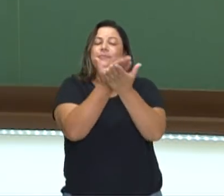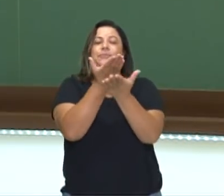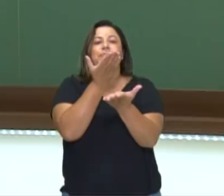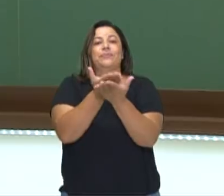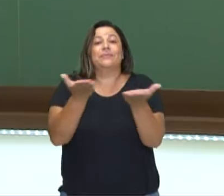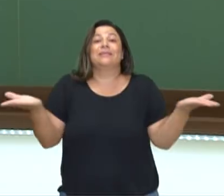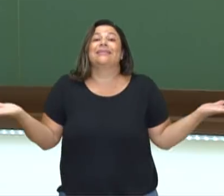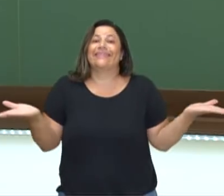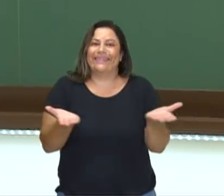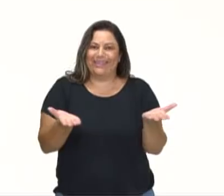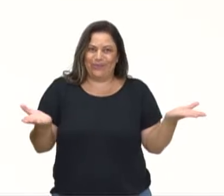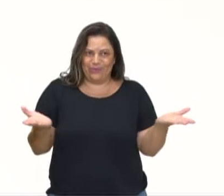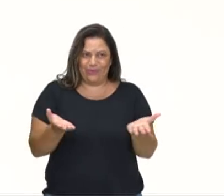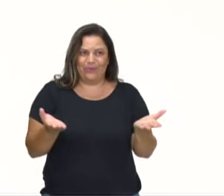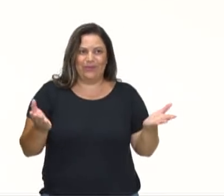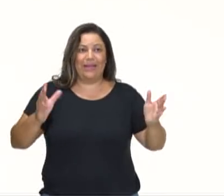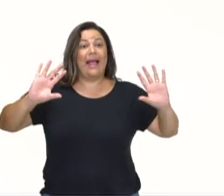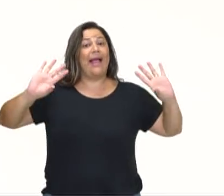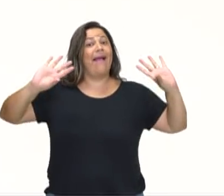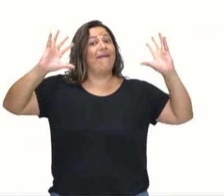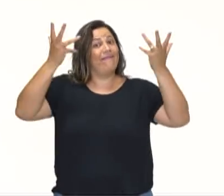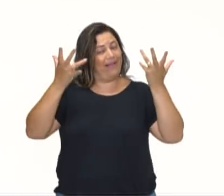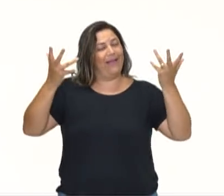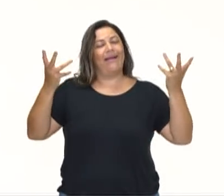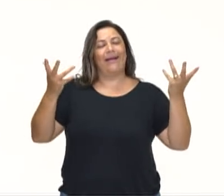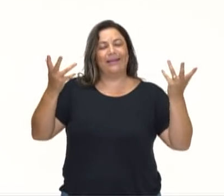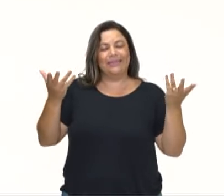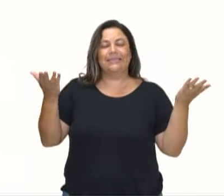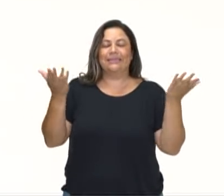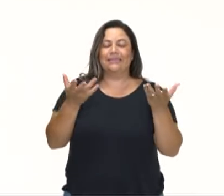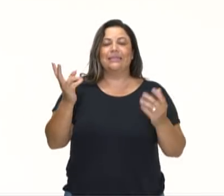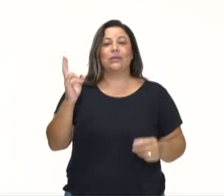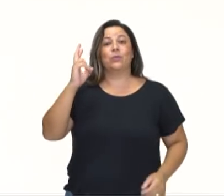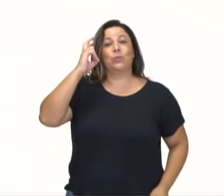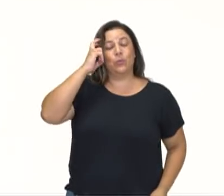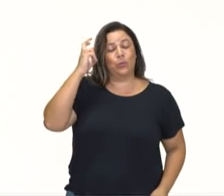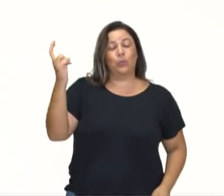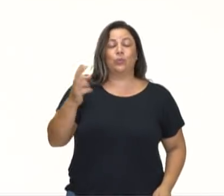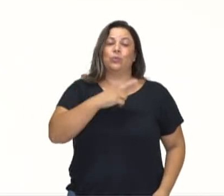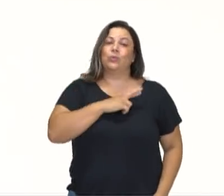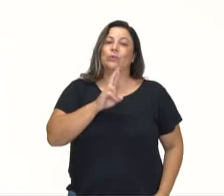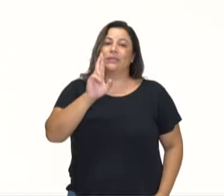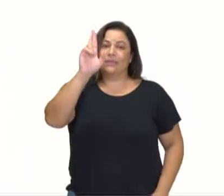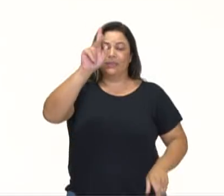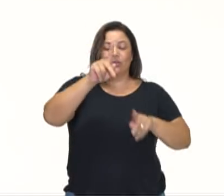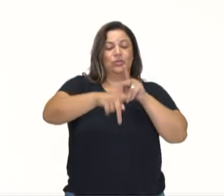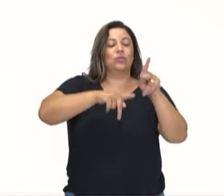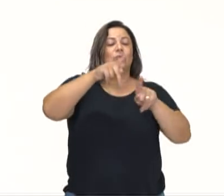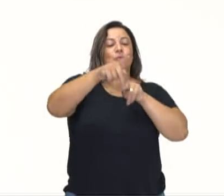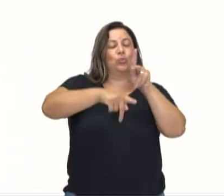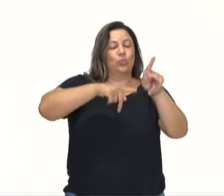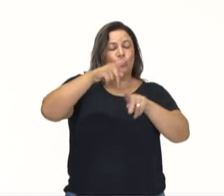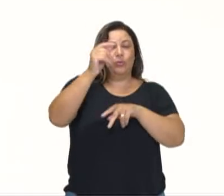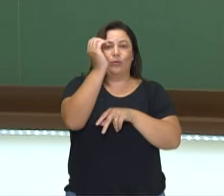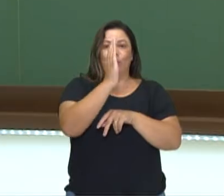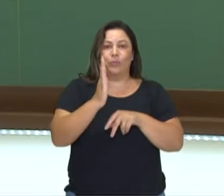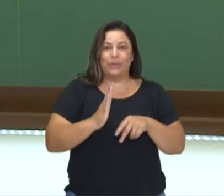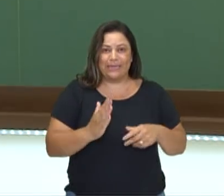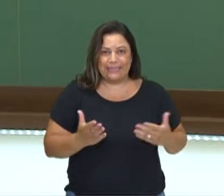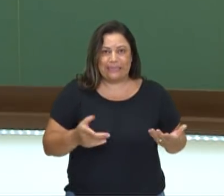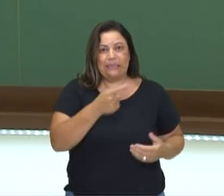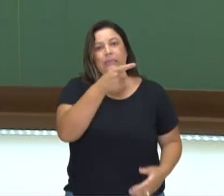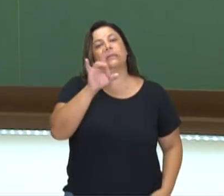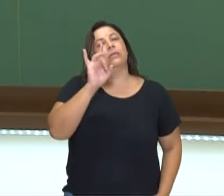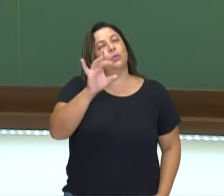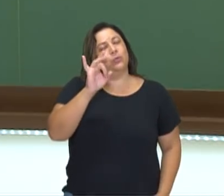hoje, as festas folclóricas fazem parte da cultura e da religiosidade do povo brasileiro. Não só as